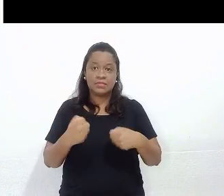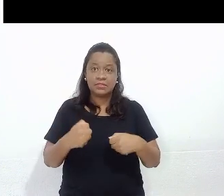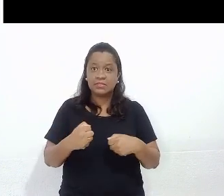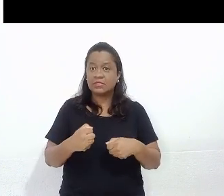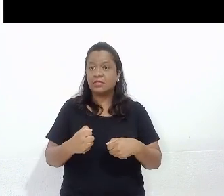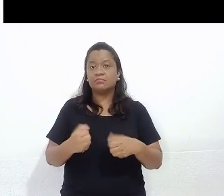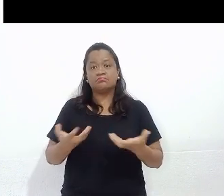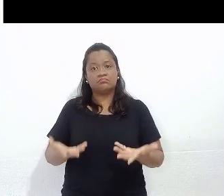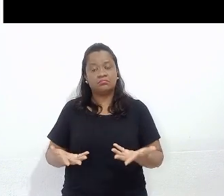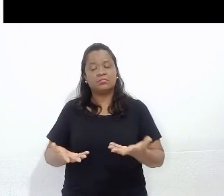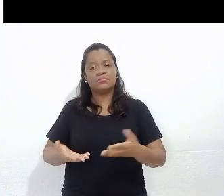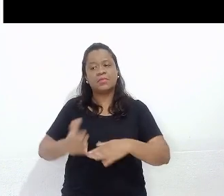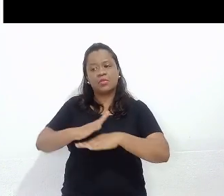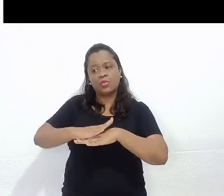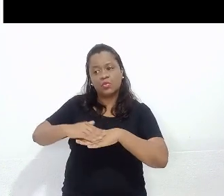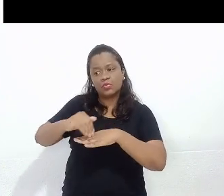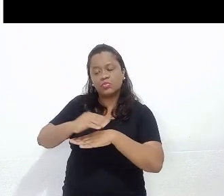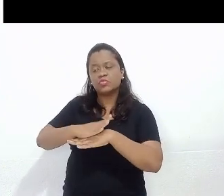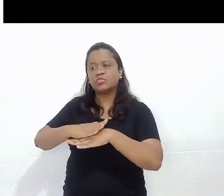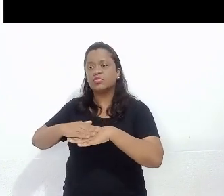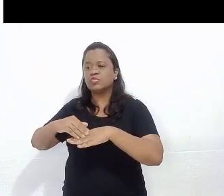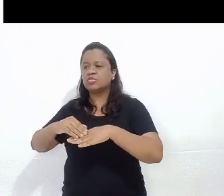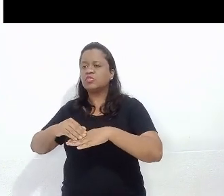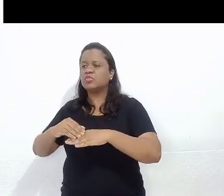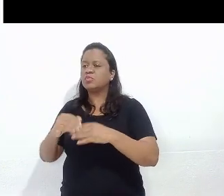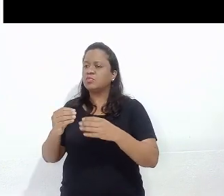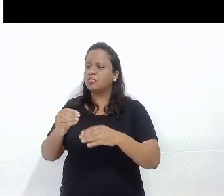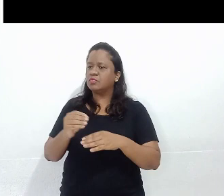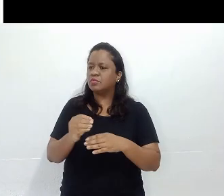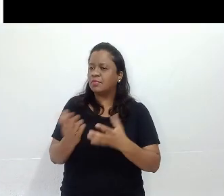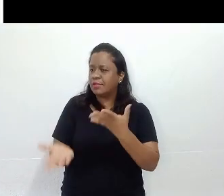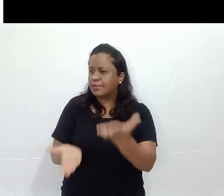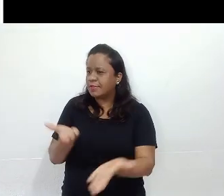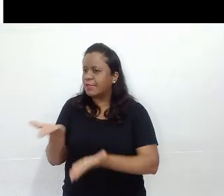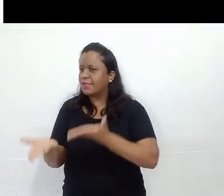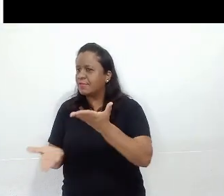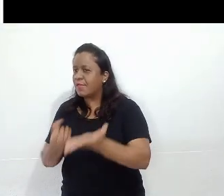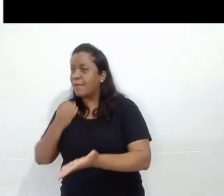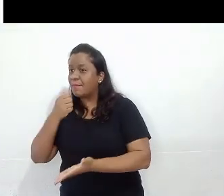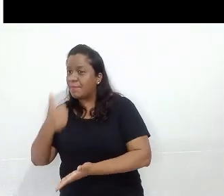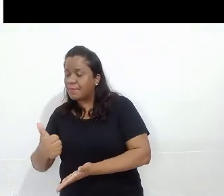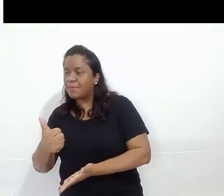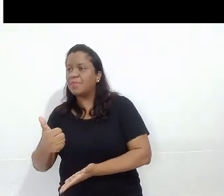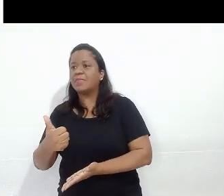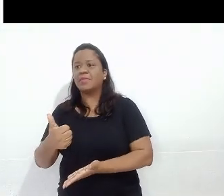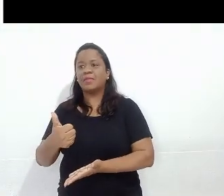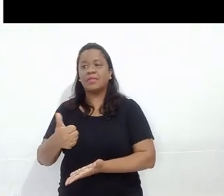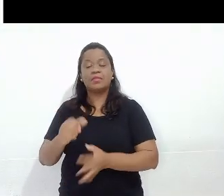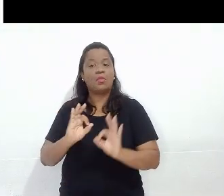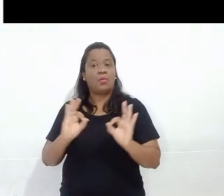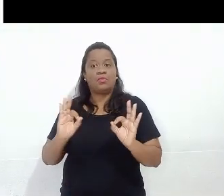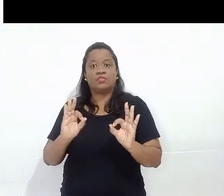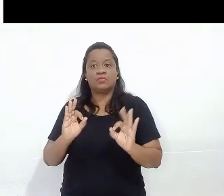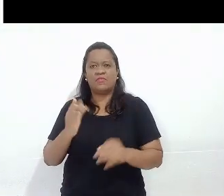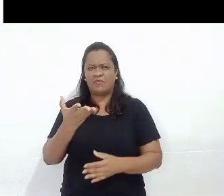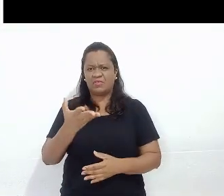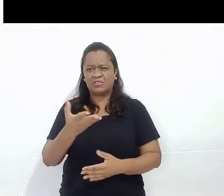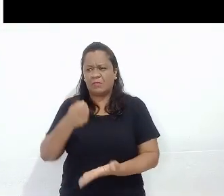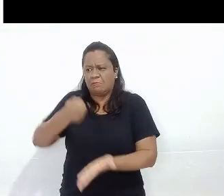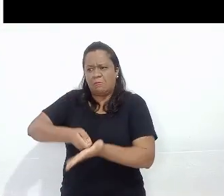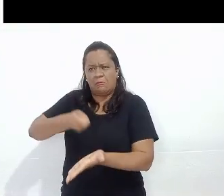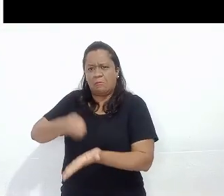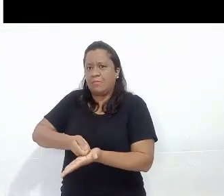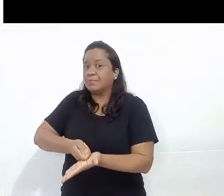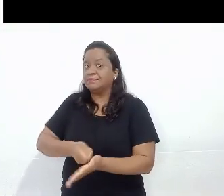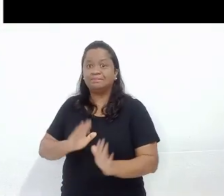equipe, tratar essa equipe bem, se posicionar bem como chefe. Você não é um ditador, você é um chefe, né? Então você